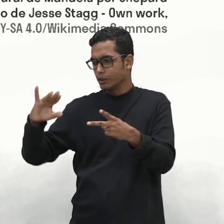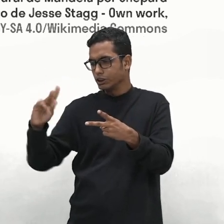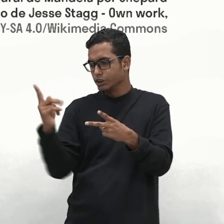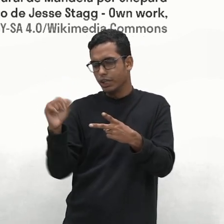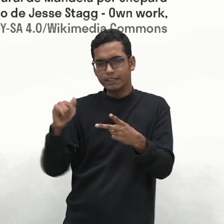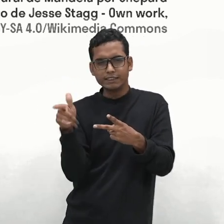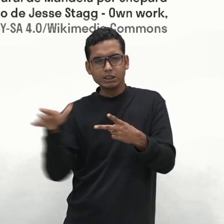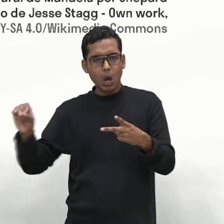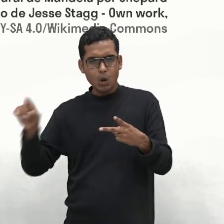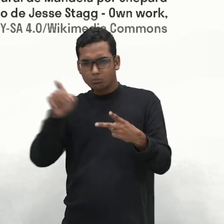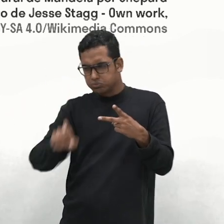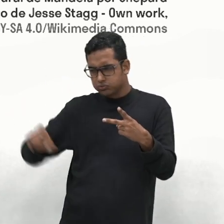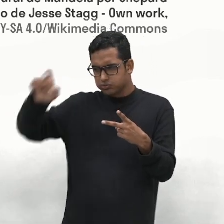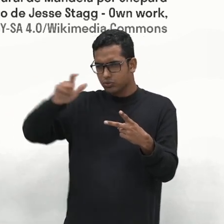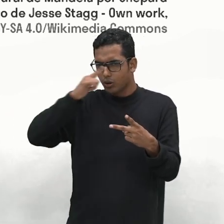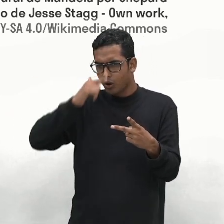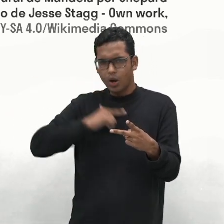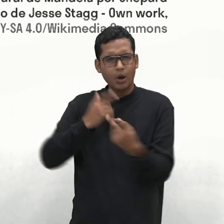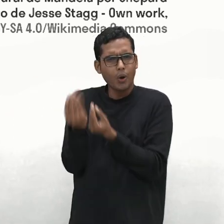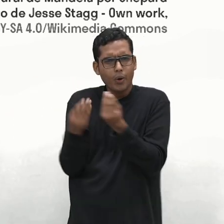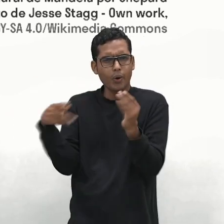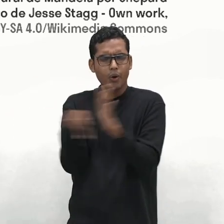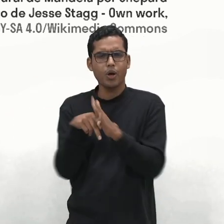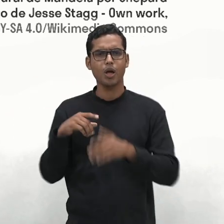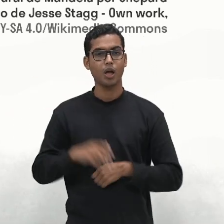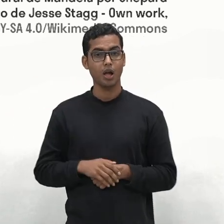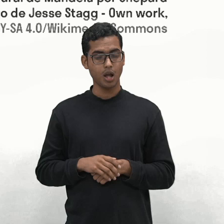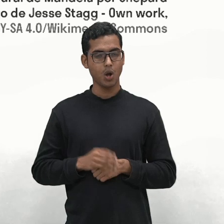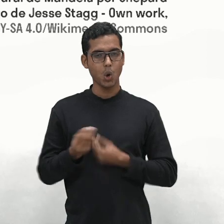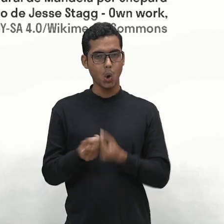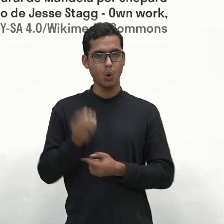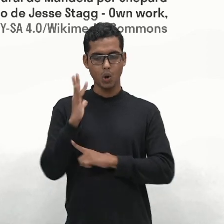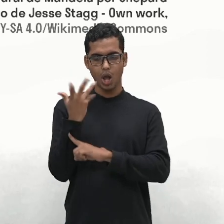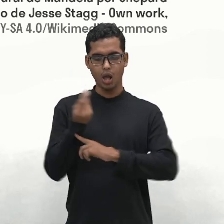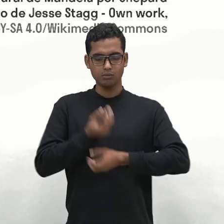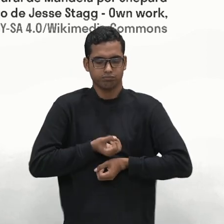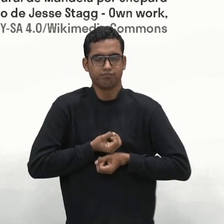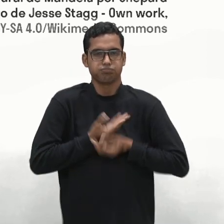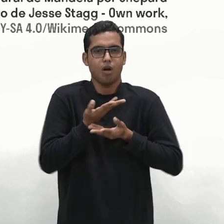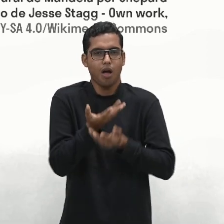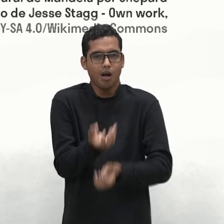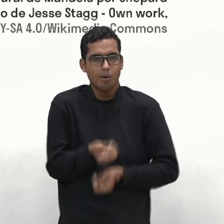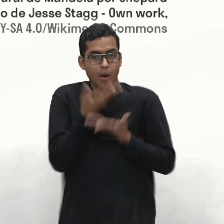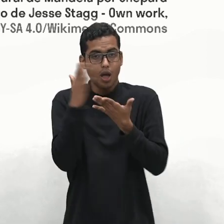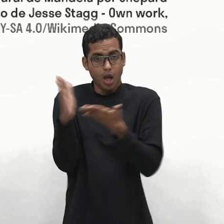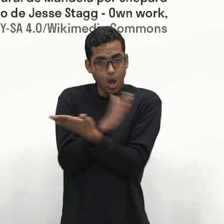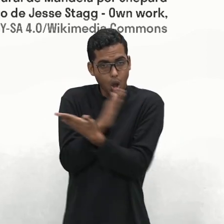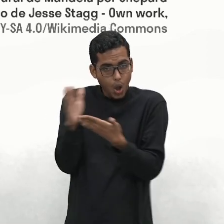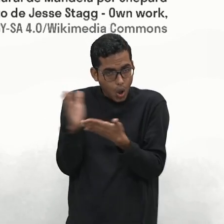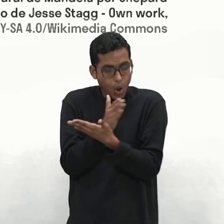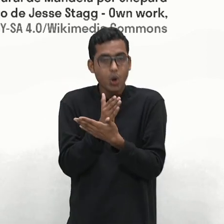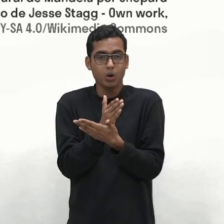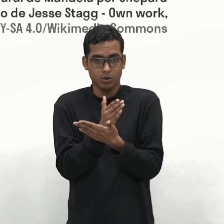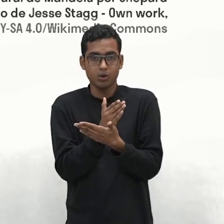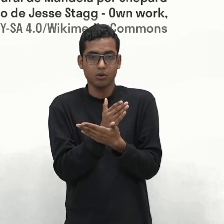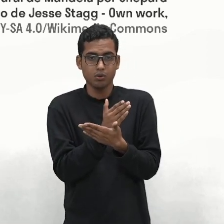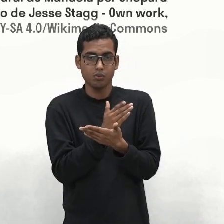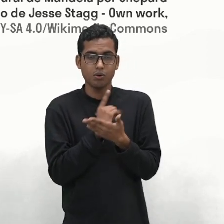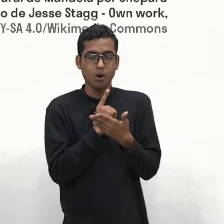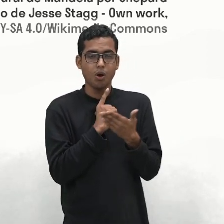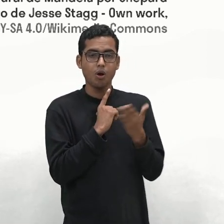homem se expressa. Então, ele vai trabalhar o quê? Alguns artistas vão trabalhar sobre as obras,